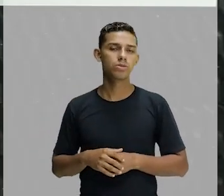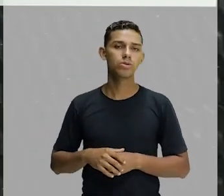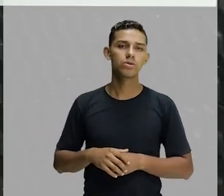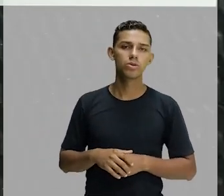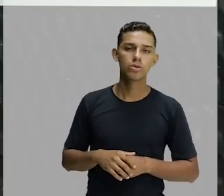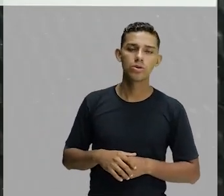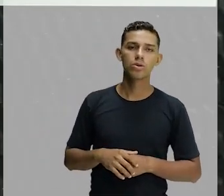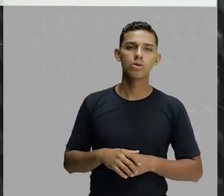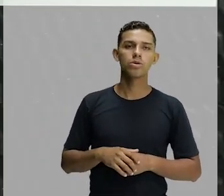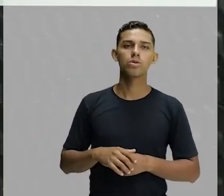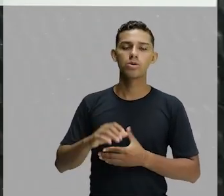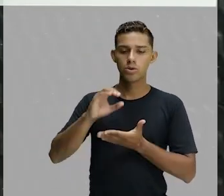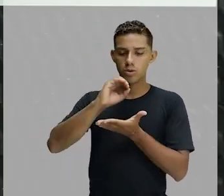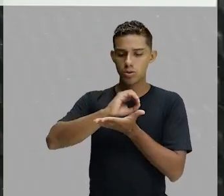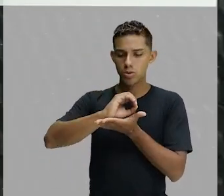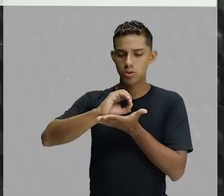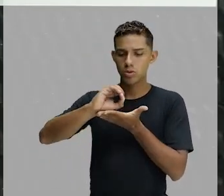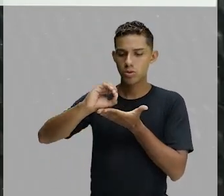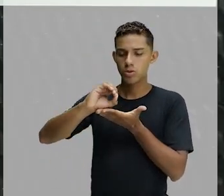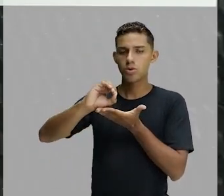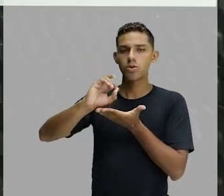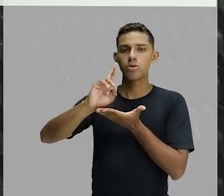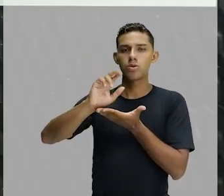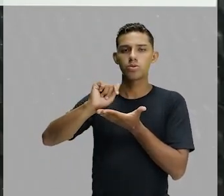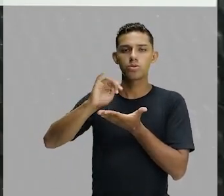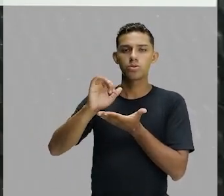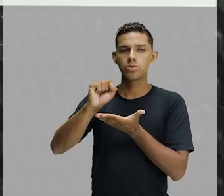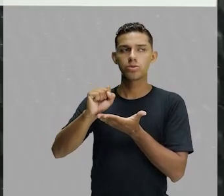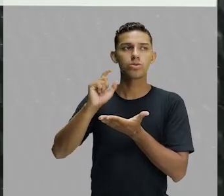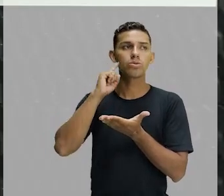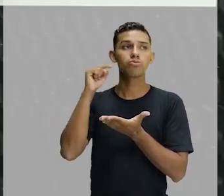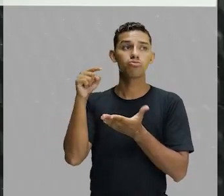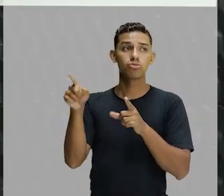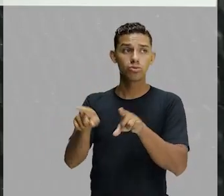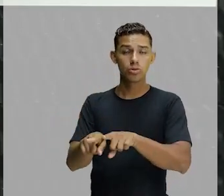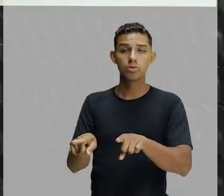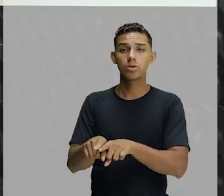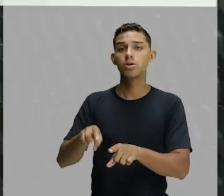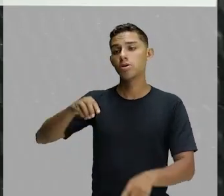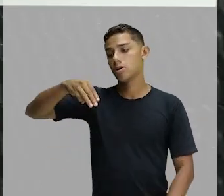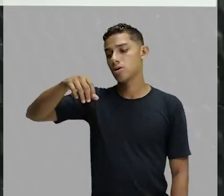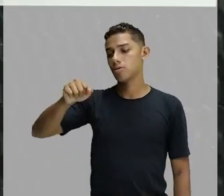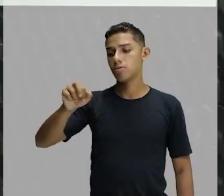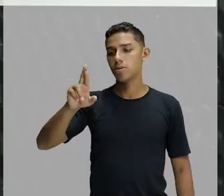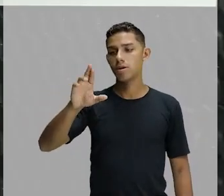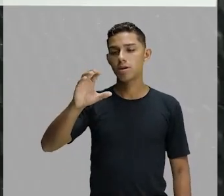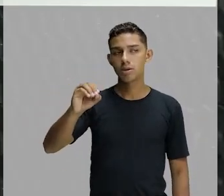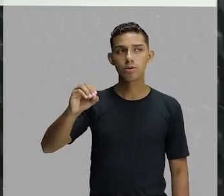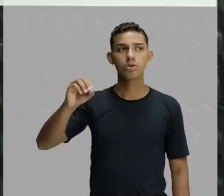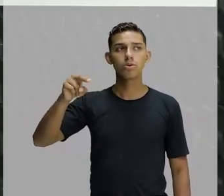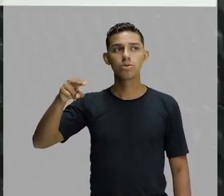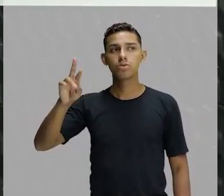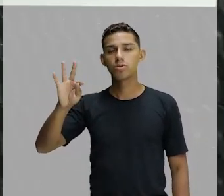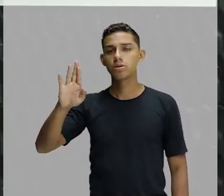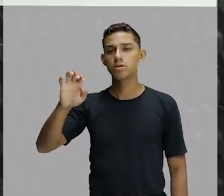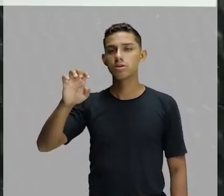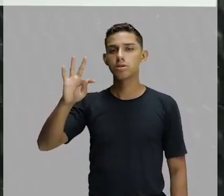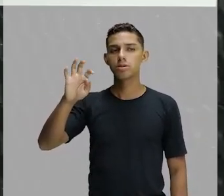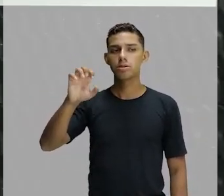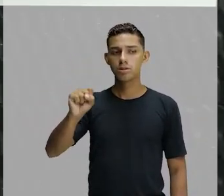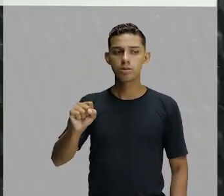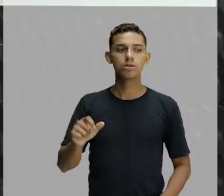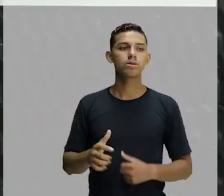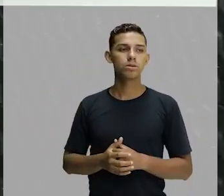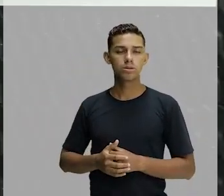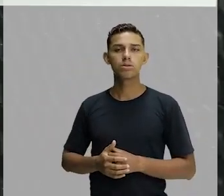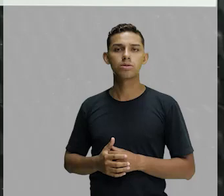inorgânicos que são absorvidos em grande quantidade, eles são chamados de macronutrientes. E os micronutrientes são que devem ser absorvidas